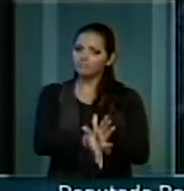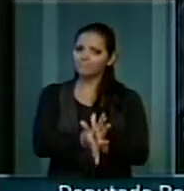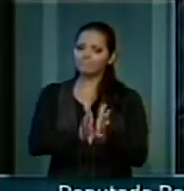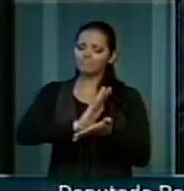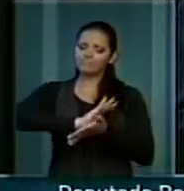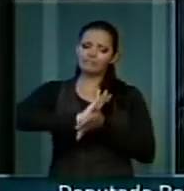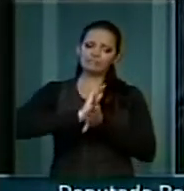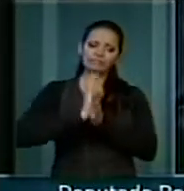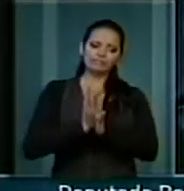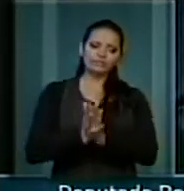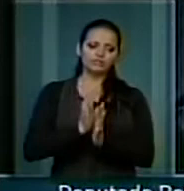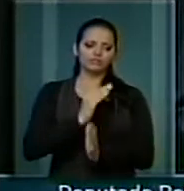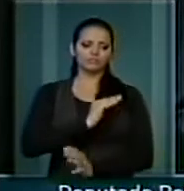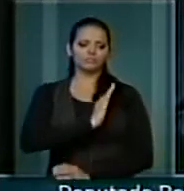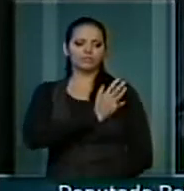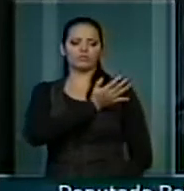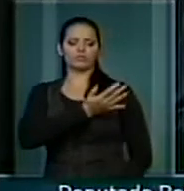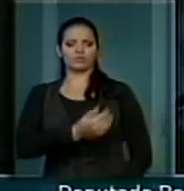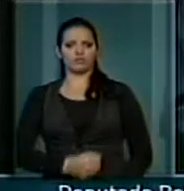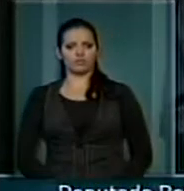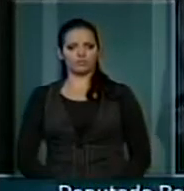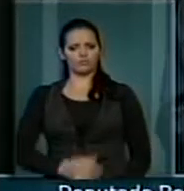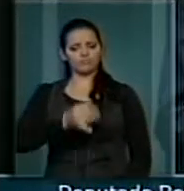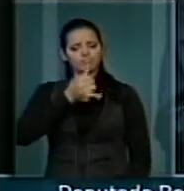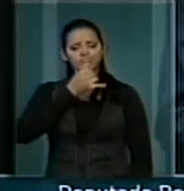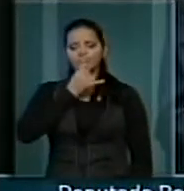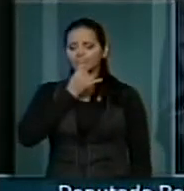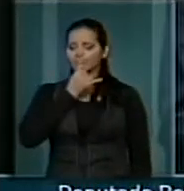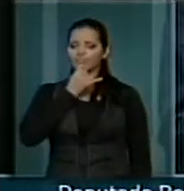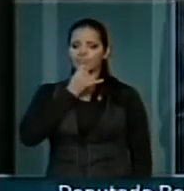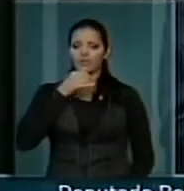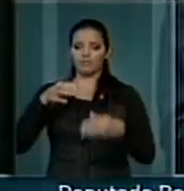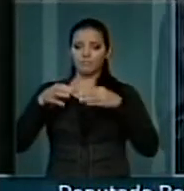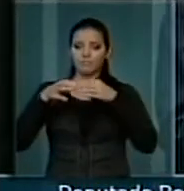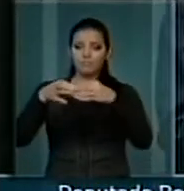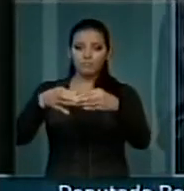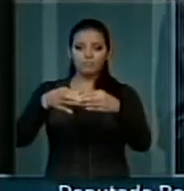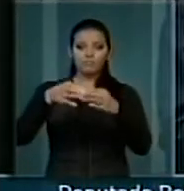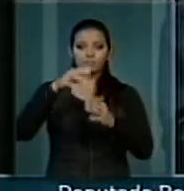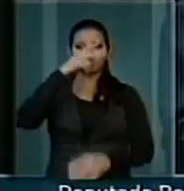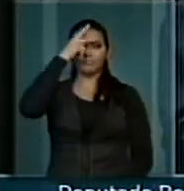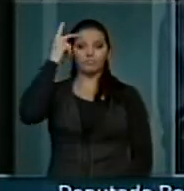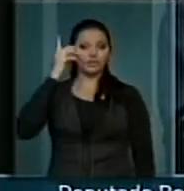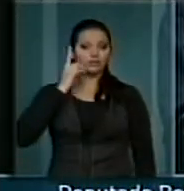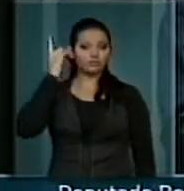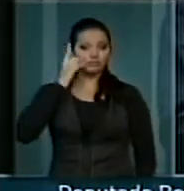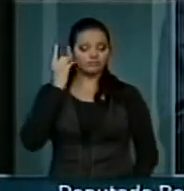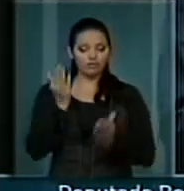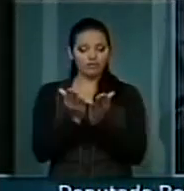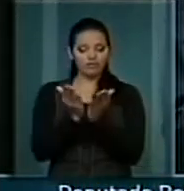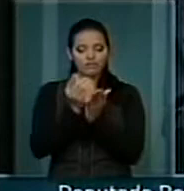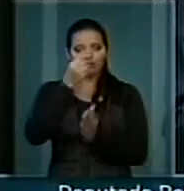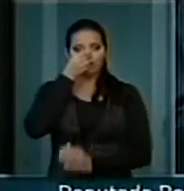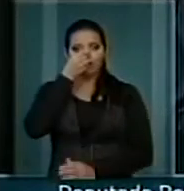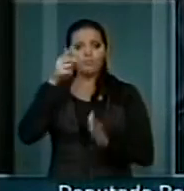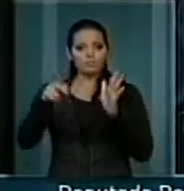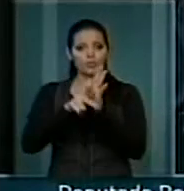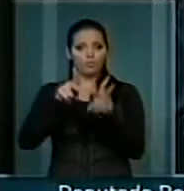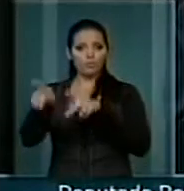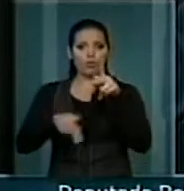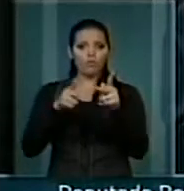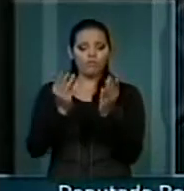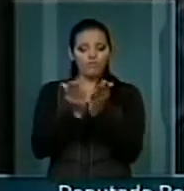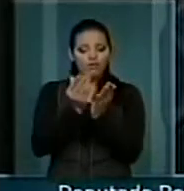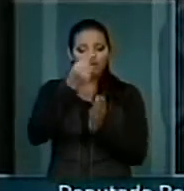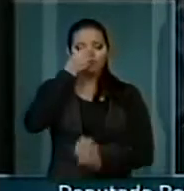preconceito. Infelizmente, tanto essa bancada de parlamentares tão competentes como o próprio povo evangélico